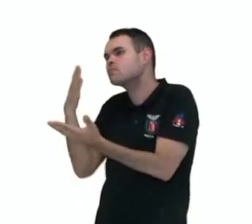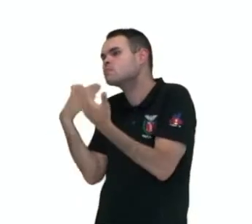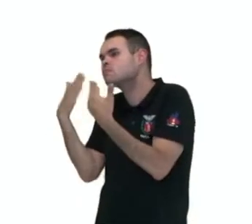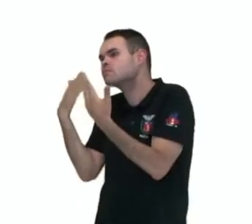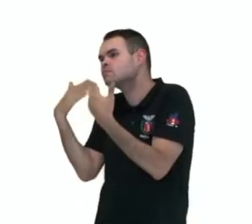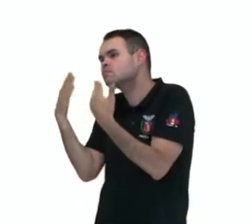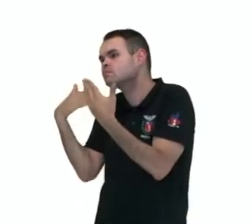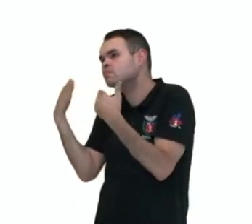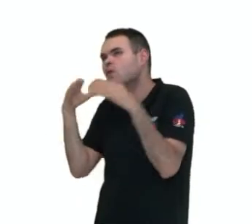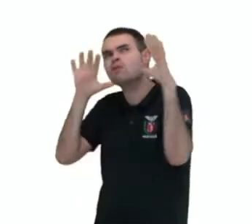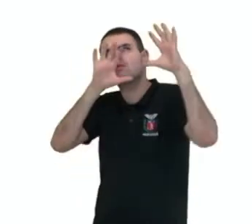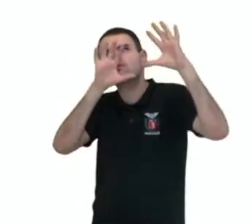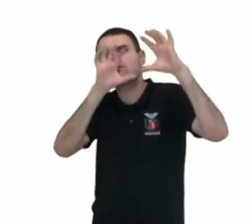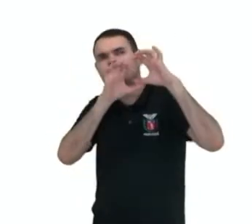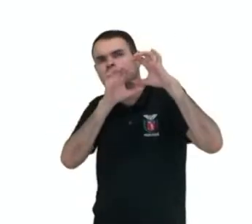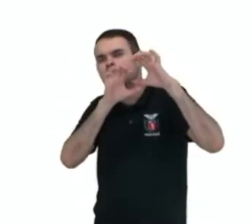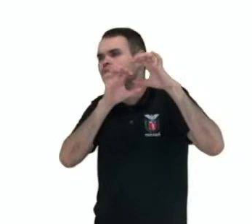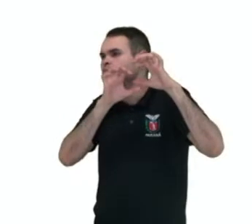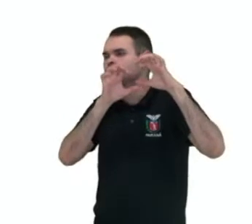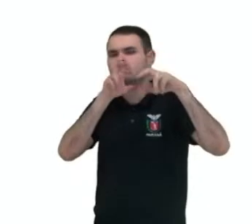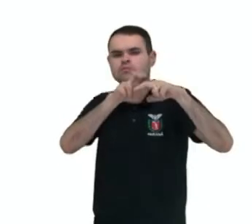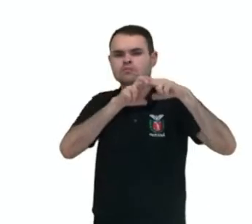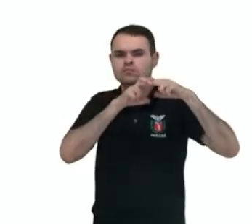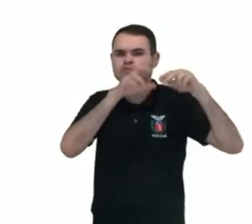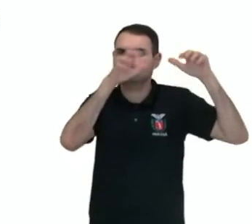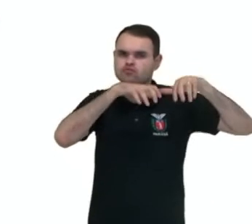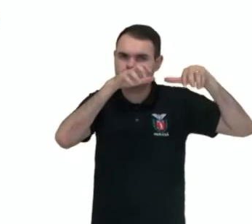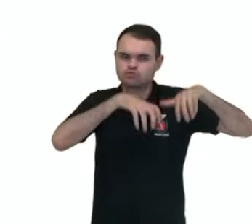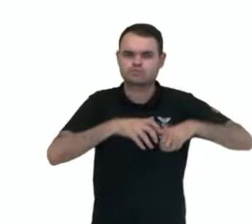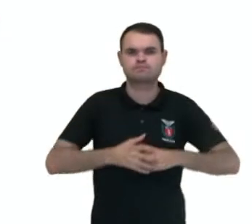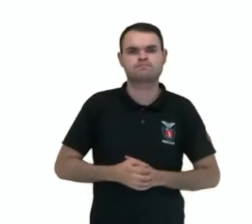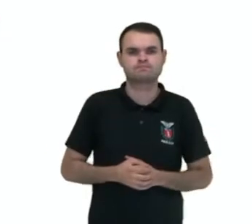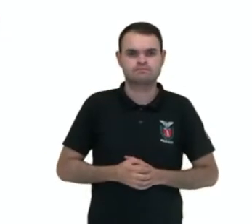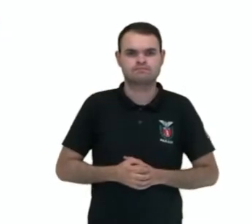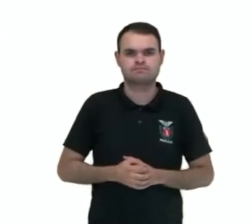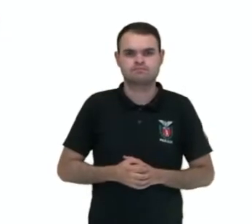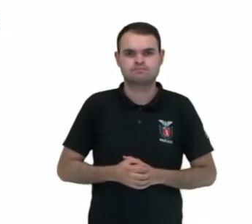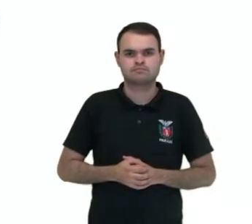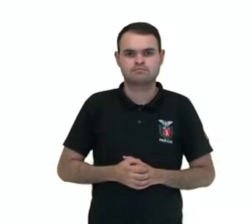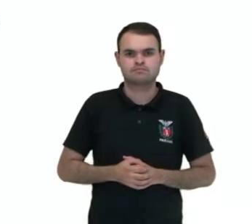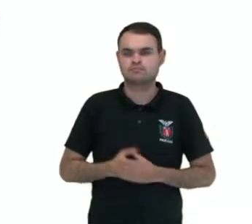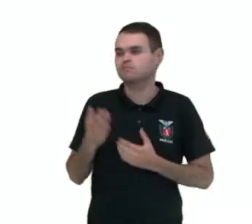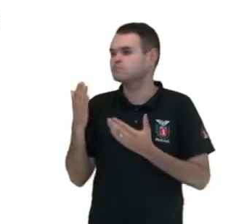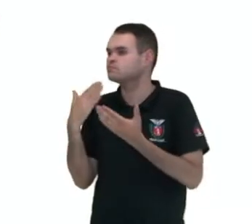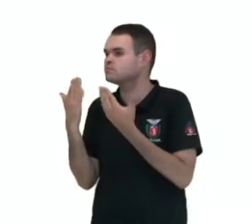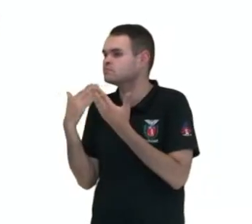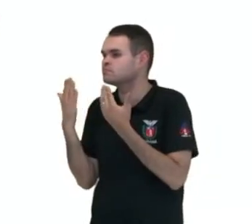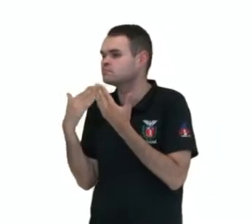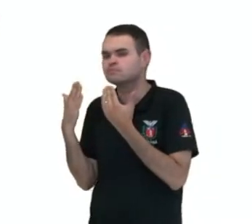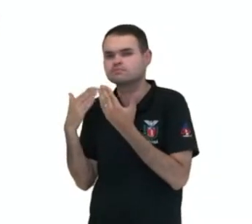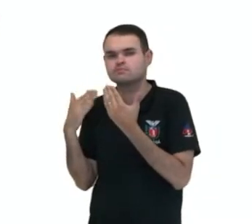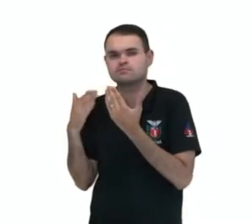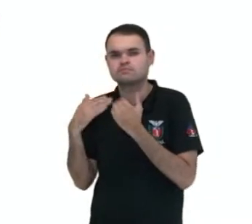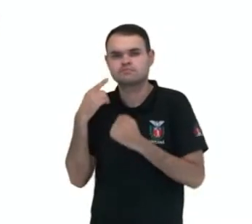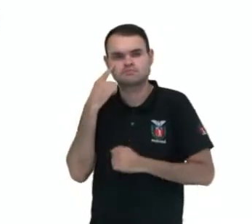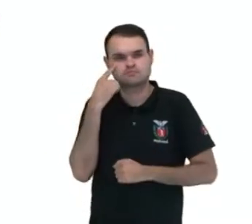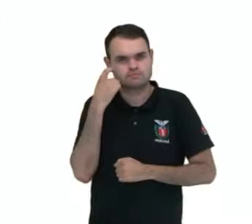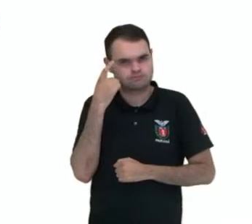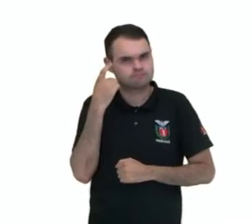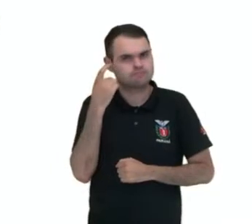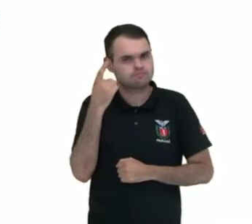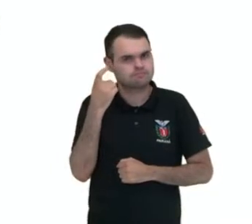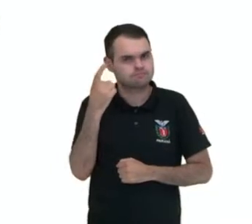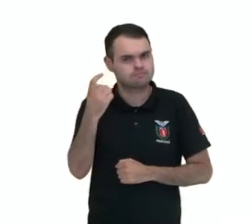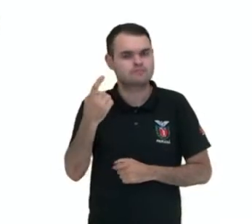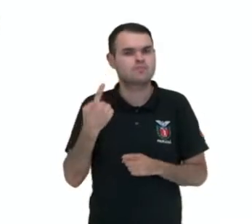quarto meio escuro, tudo escuro de chuva. A conversa ficava interessante